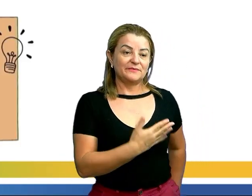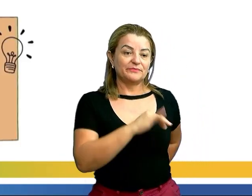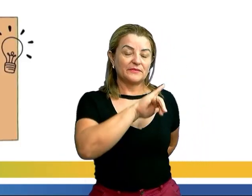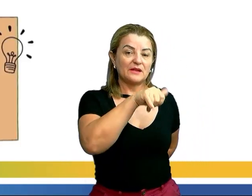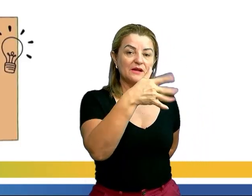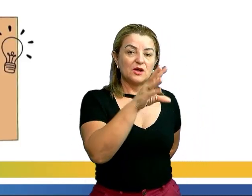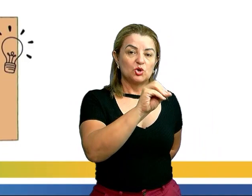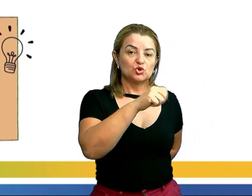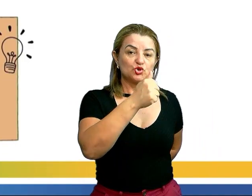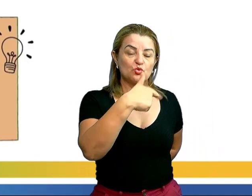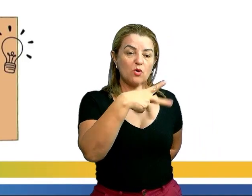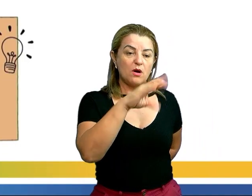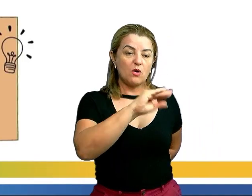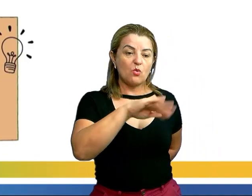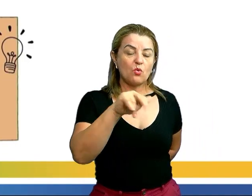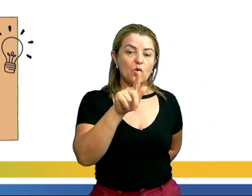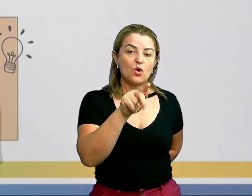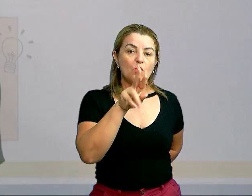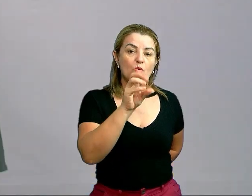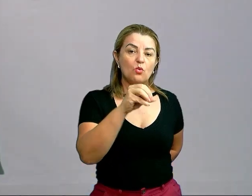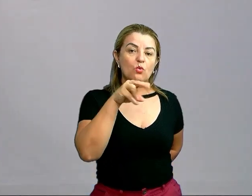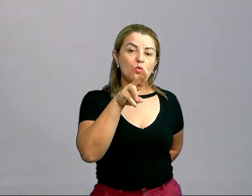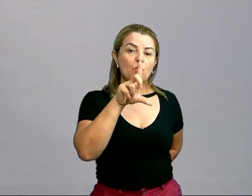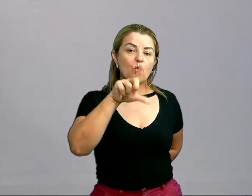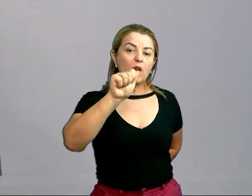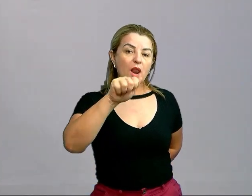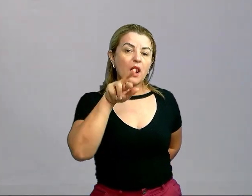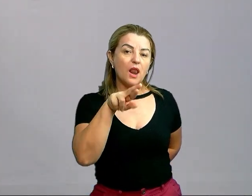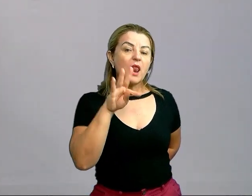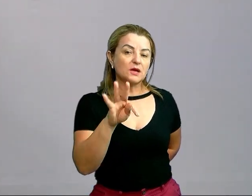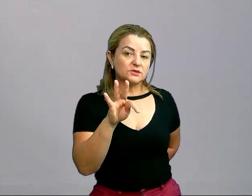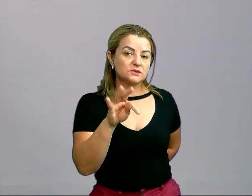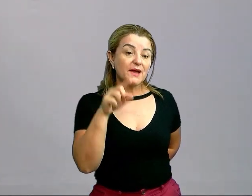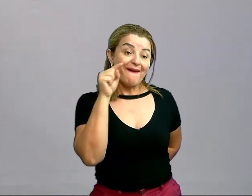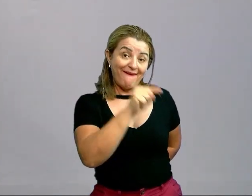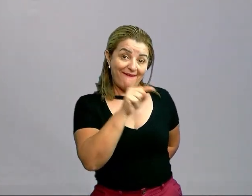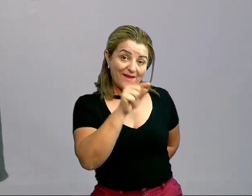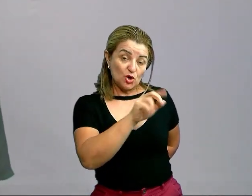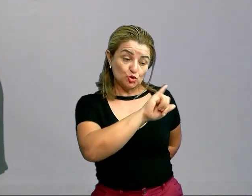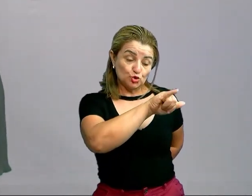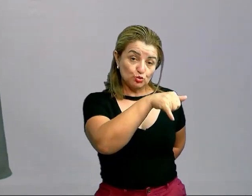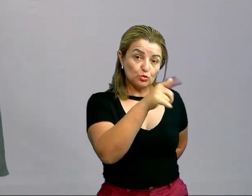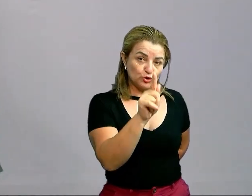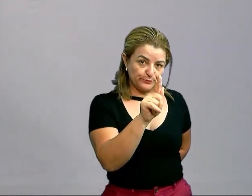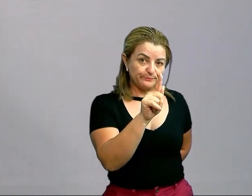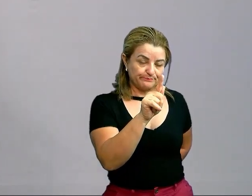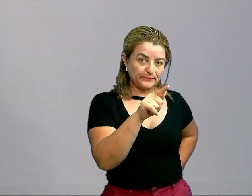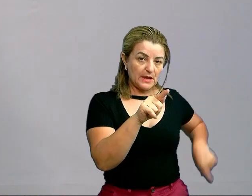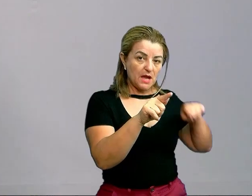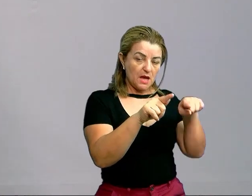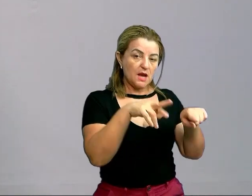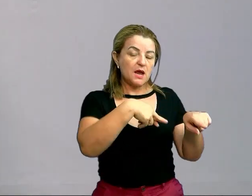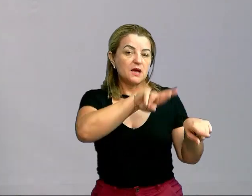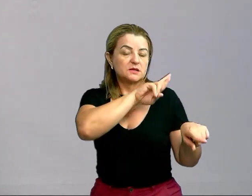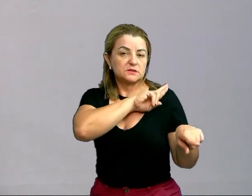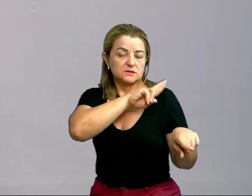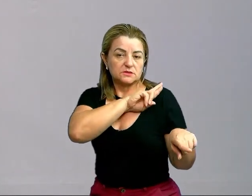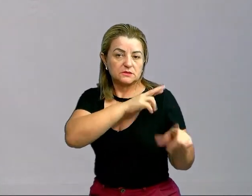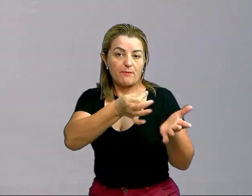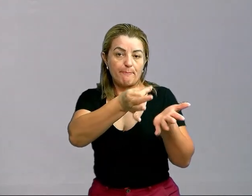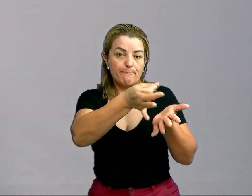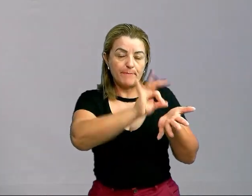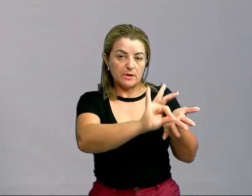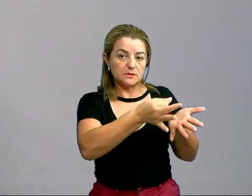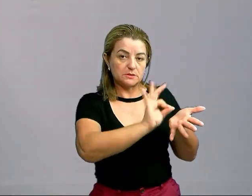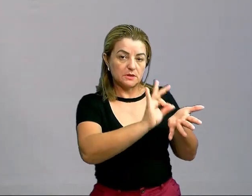Né? Uma curiosidade que eu já deixo aqui para vocês. O João Goulart, em 1964, ele é responsável, né, pela assinatura